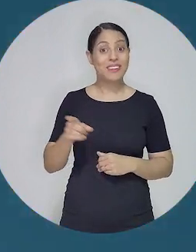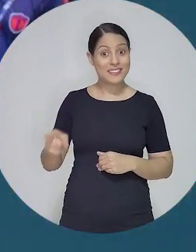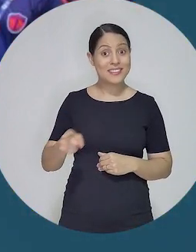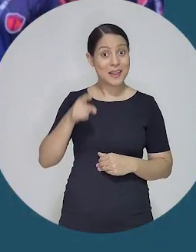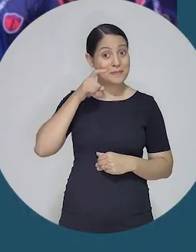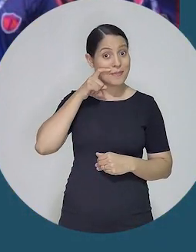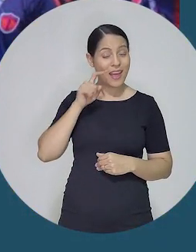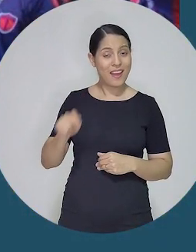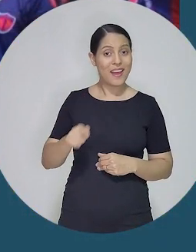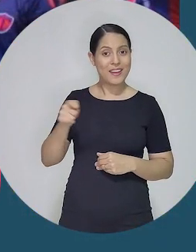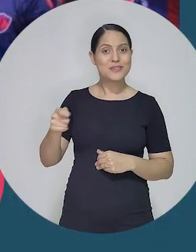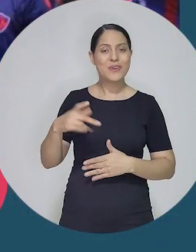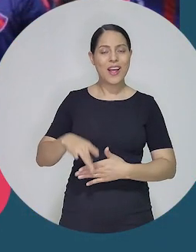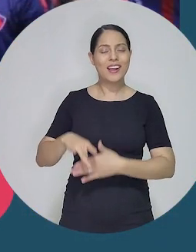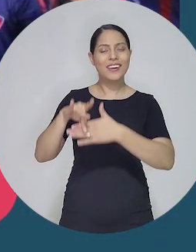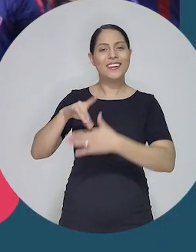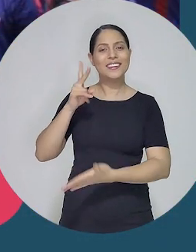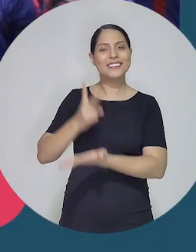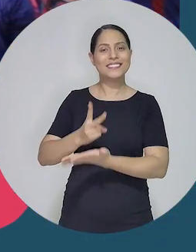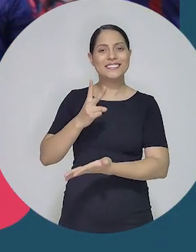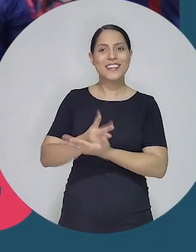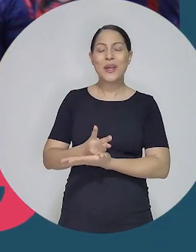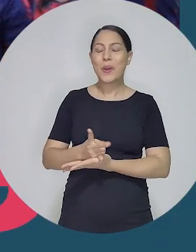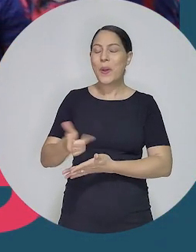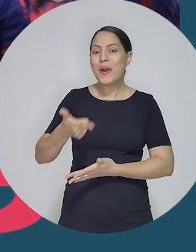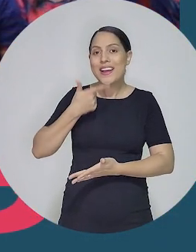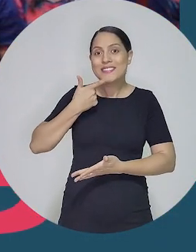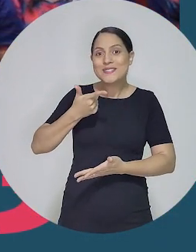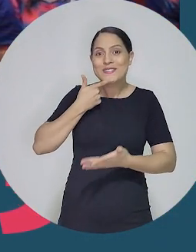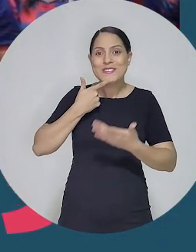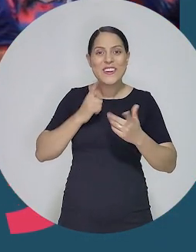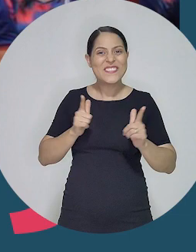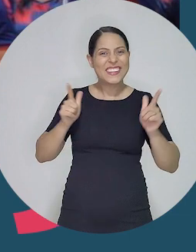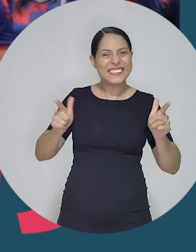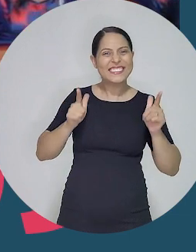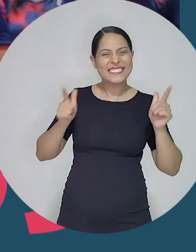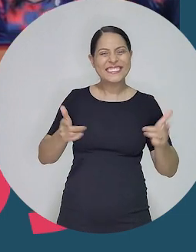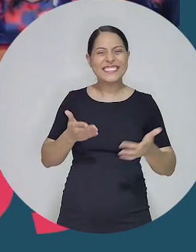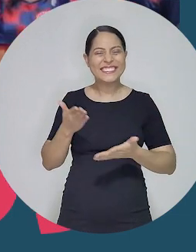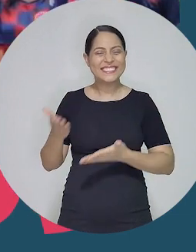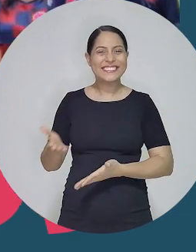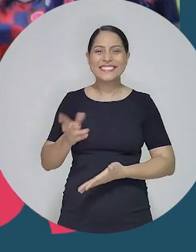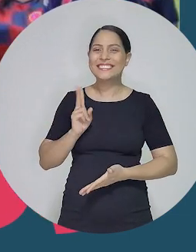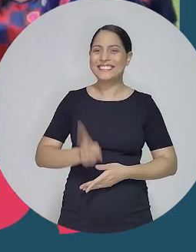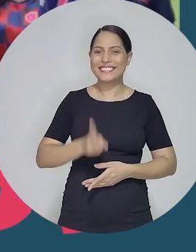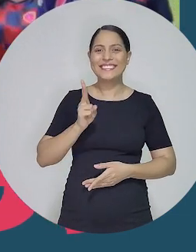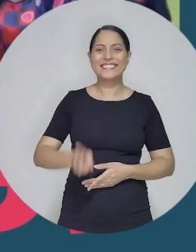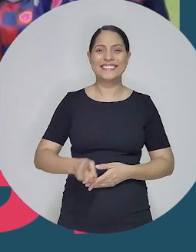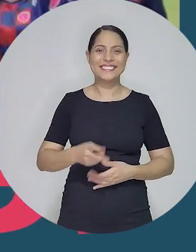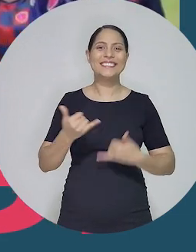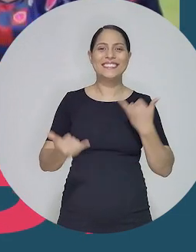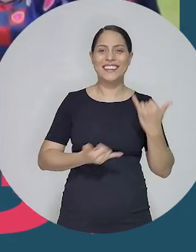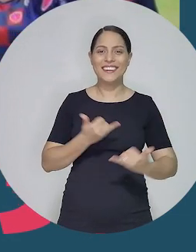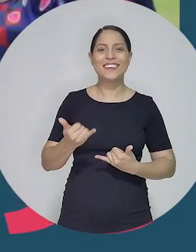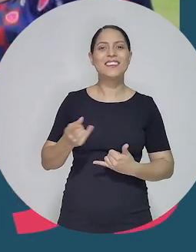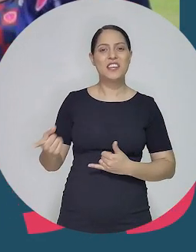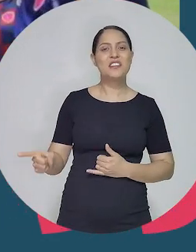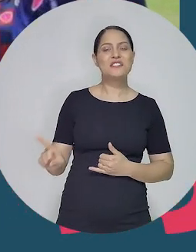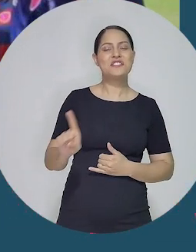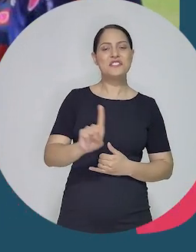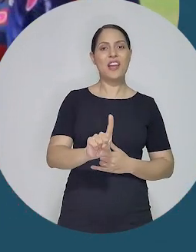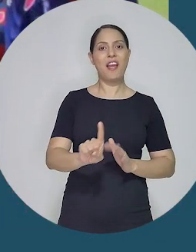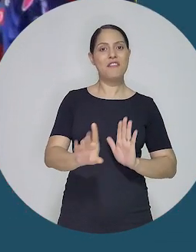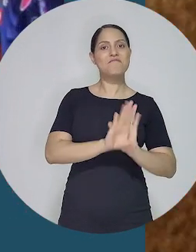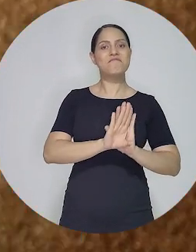natural, né? Mas o Beto sempre foi assim, foi um cara que sempre foi um líder, extrovertidíssimo, divertido e